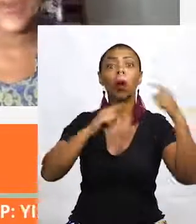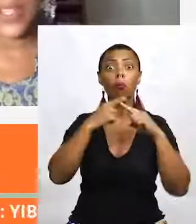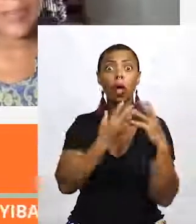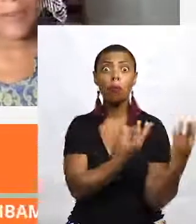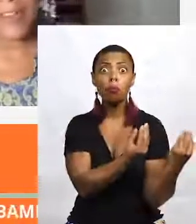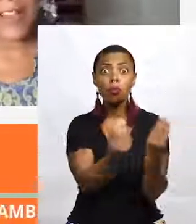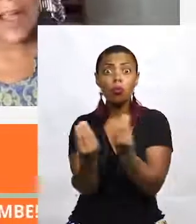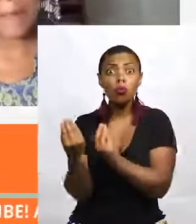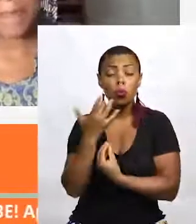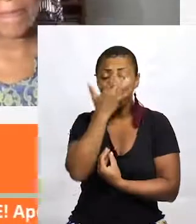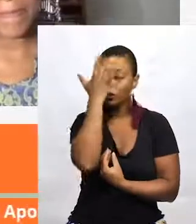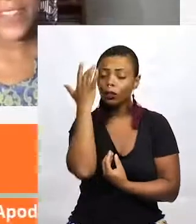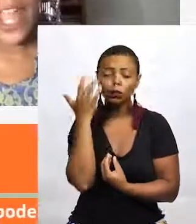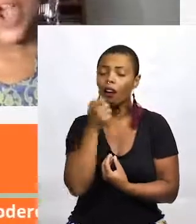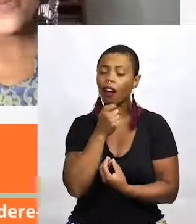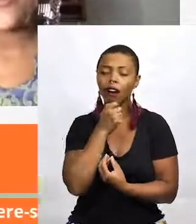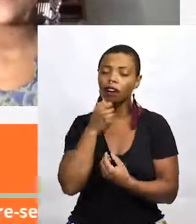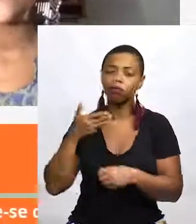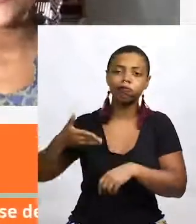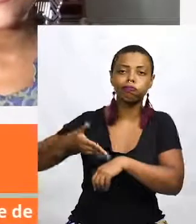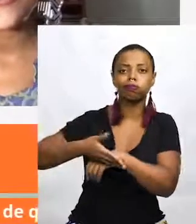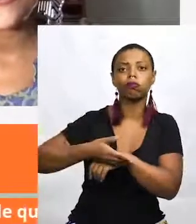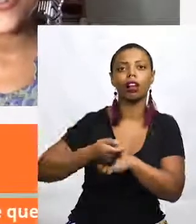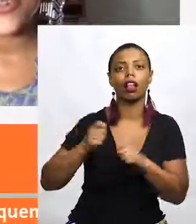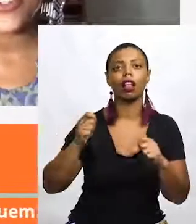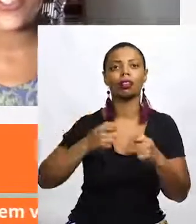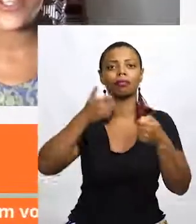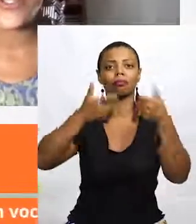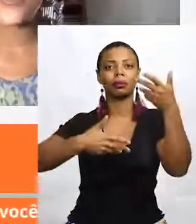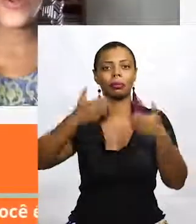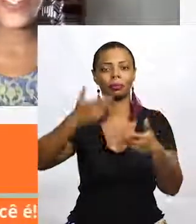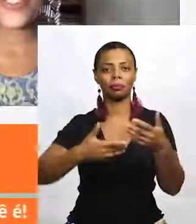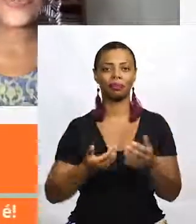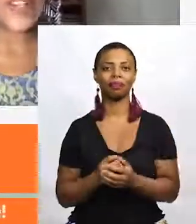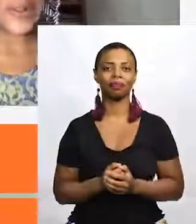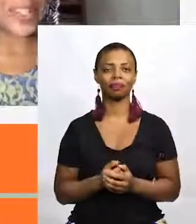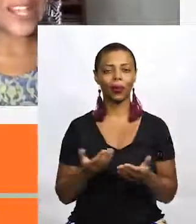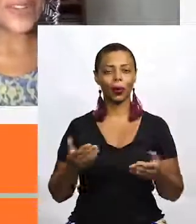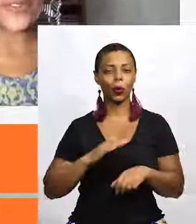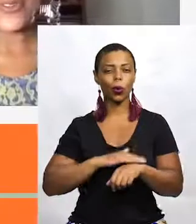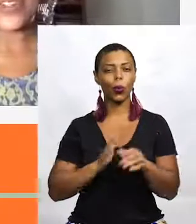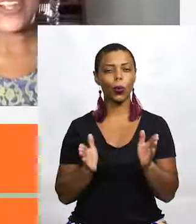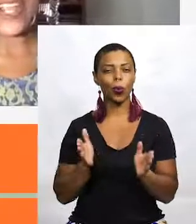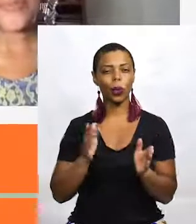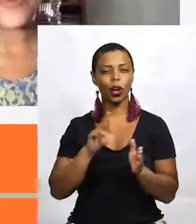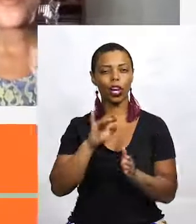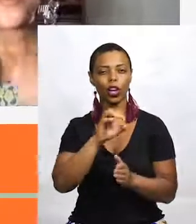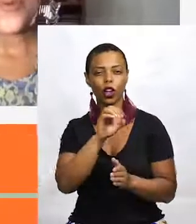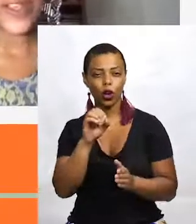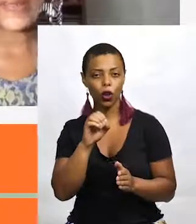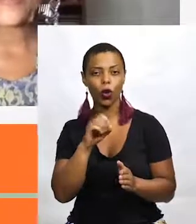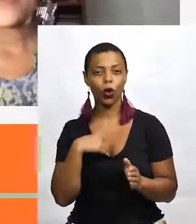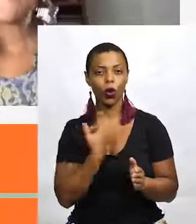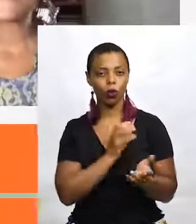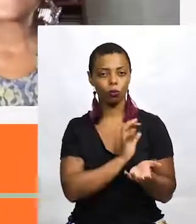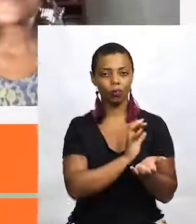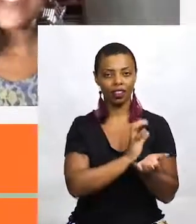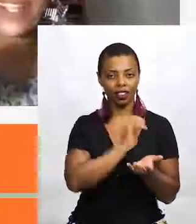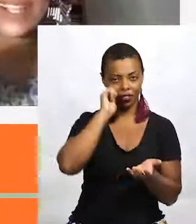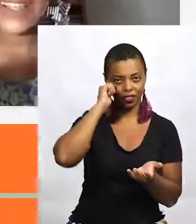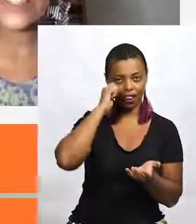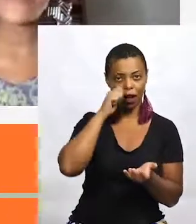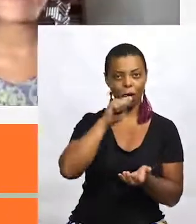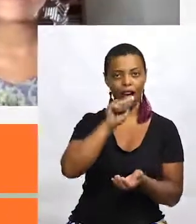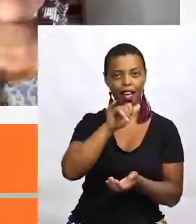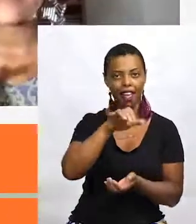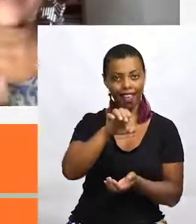nem estão aqui para falar. O Momento Griot de hoje, que o Coletivo Negro Núcleo AIE propõe para